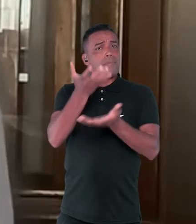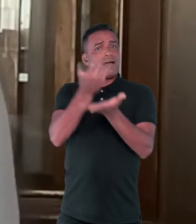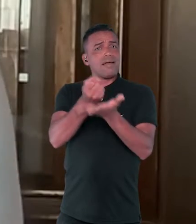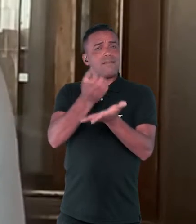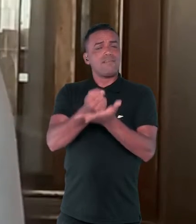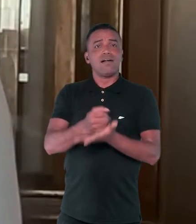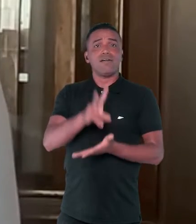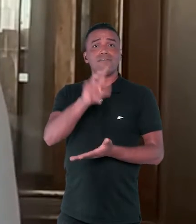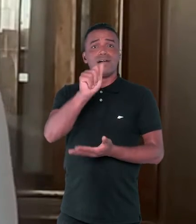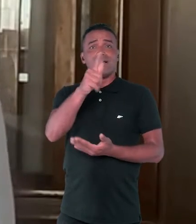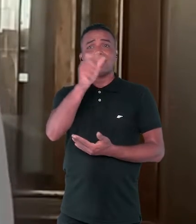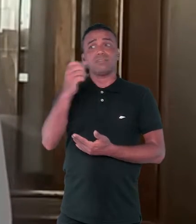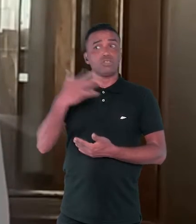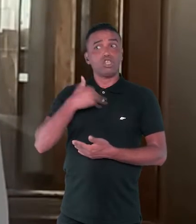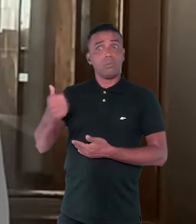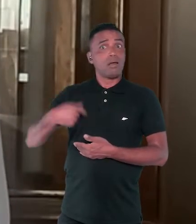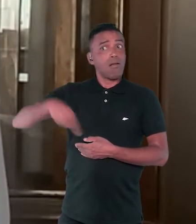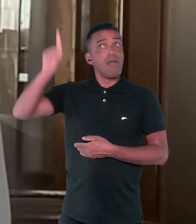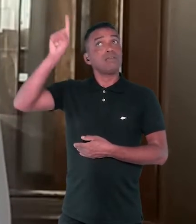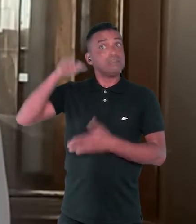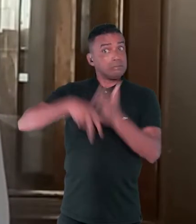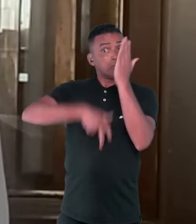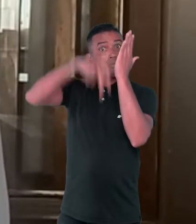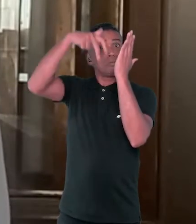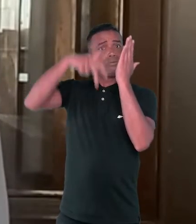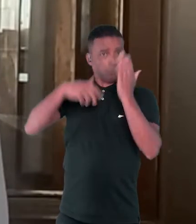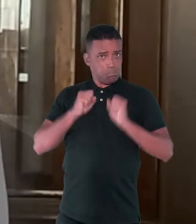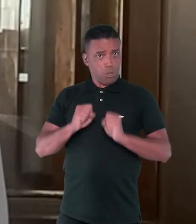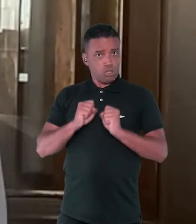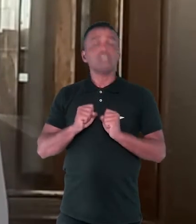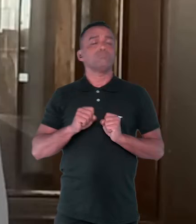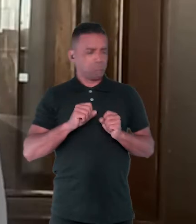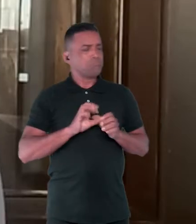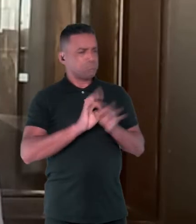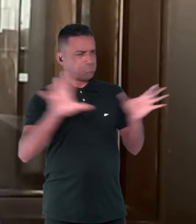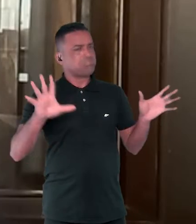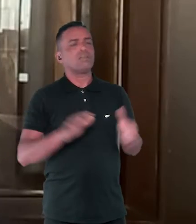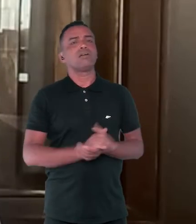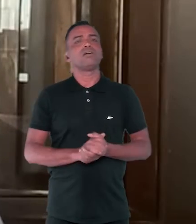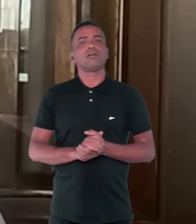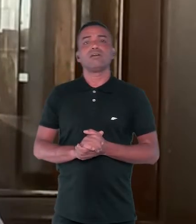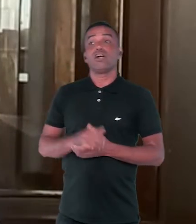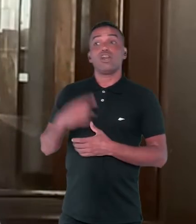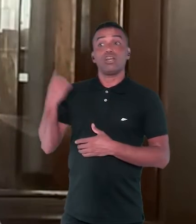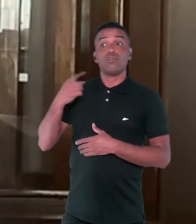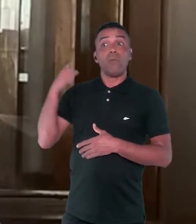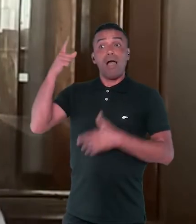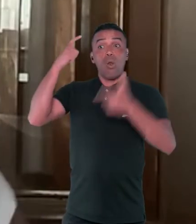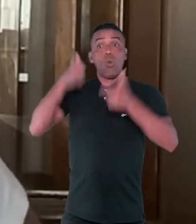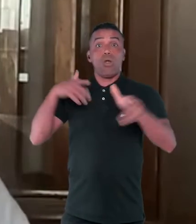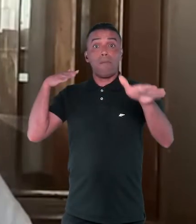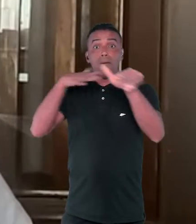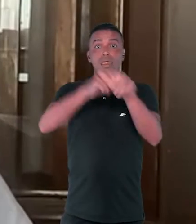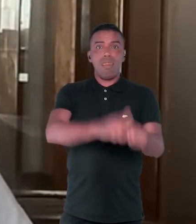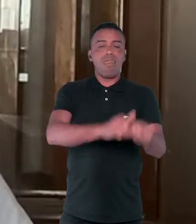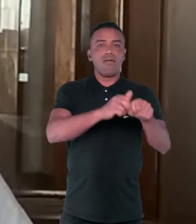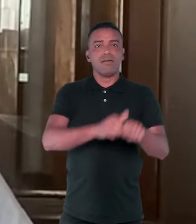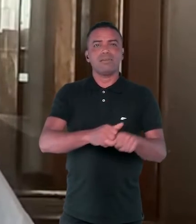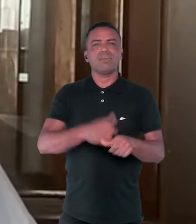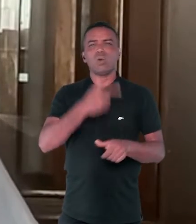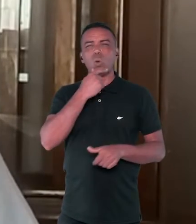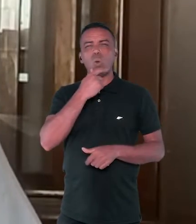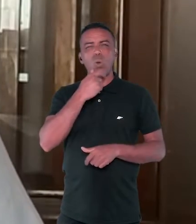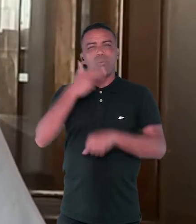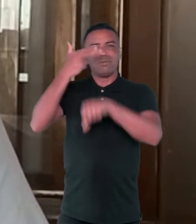falei: ô, Vargas, aquele homem está me chamando lá na porta, lá em cima. Eu devia, falou: vai. Chegou lá e falou assim: nós vamos para o acidente. O Gessílio Freire, que é um